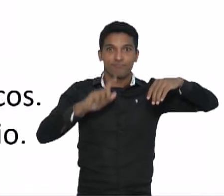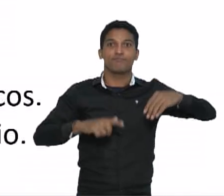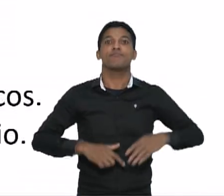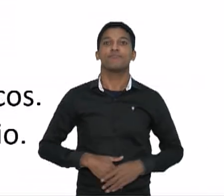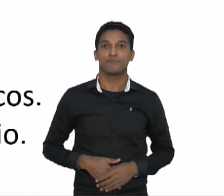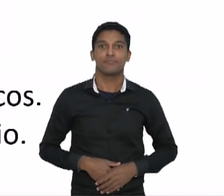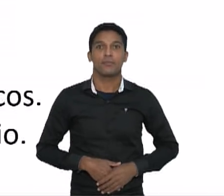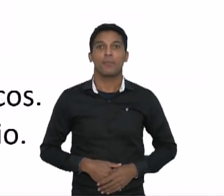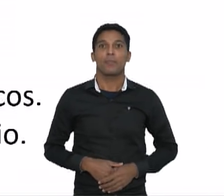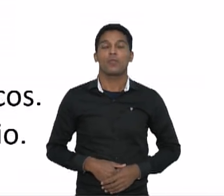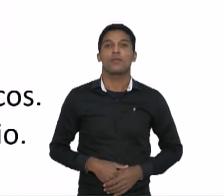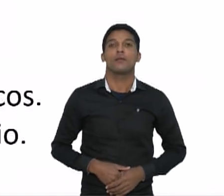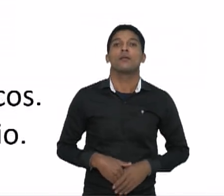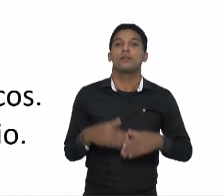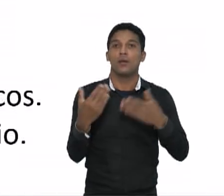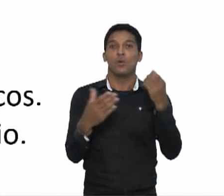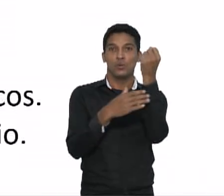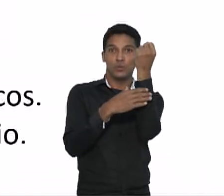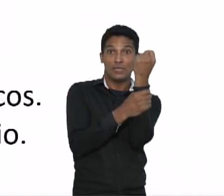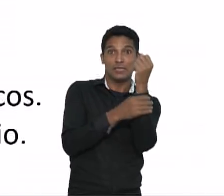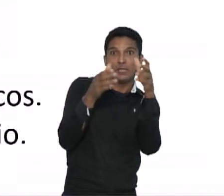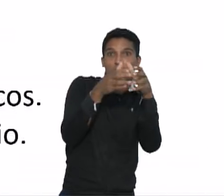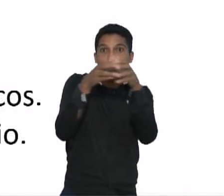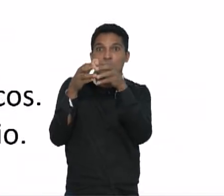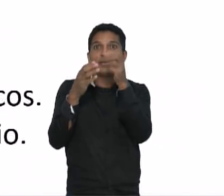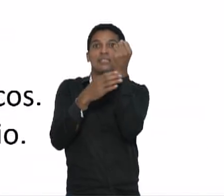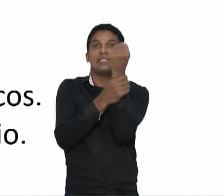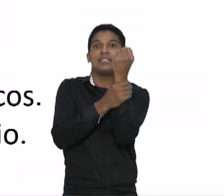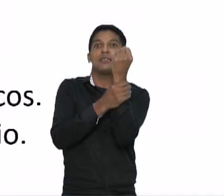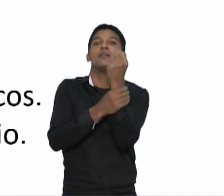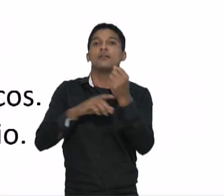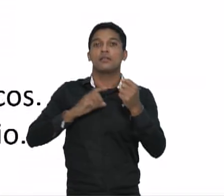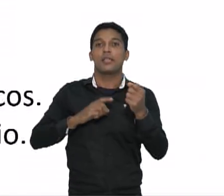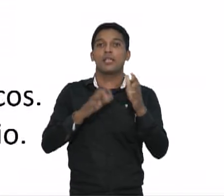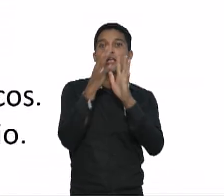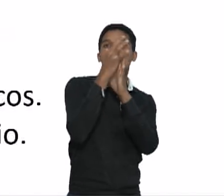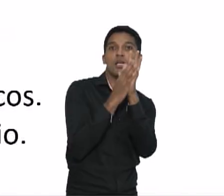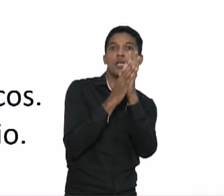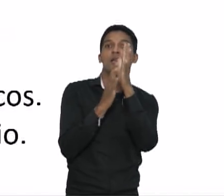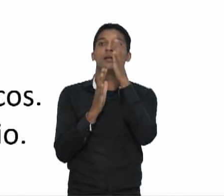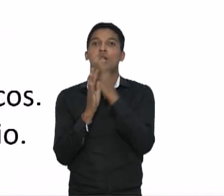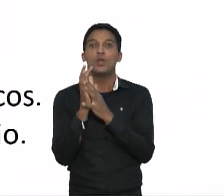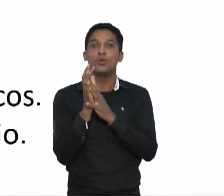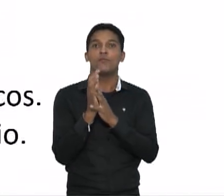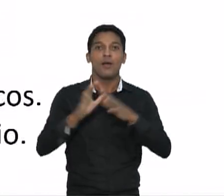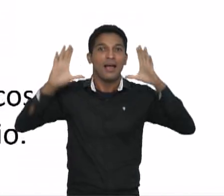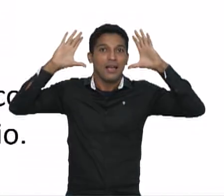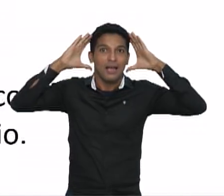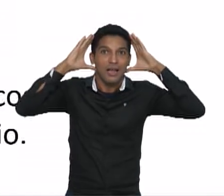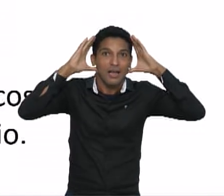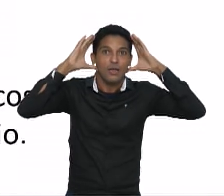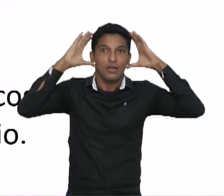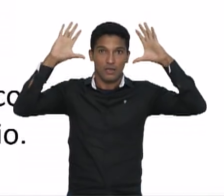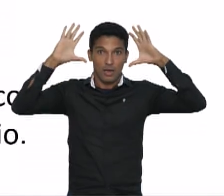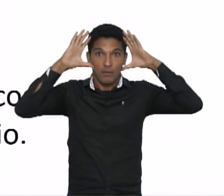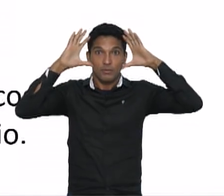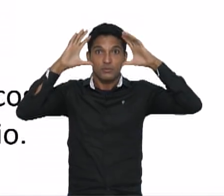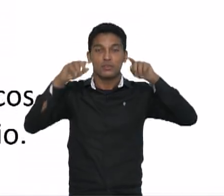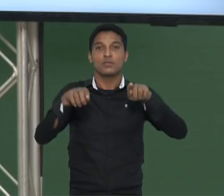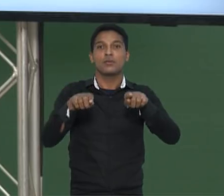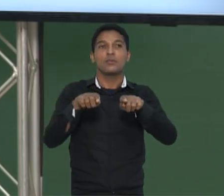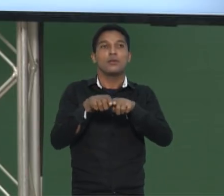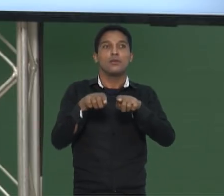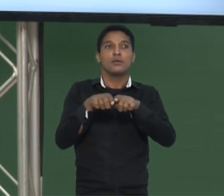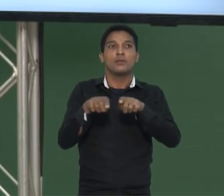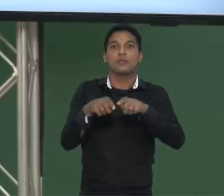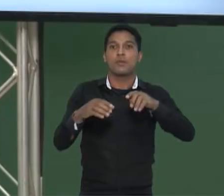segurança, nós temos as luvas, os capacetes e as sapatilhas, né? A sapatilha